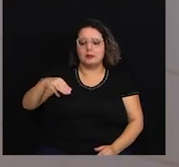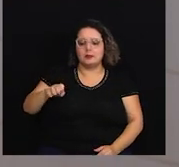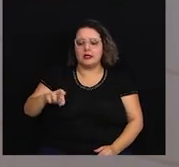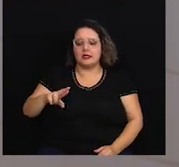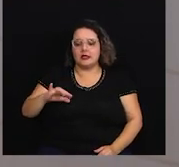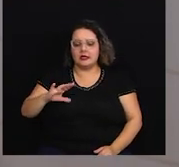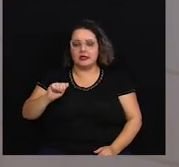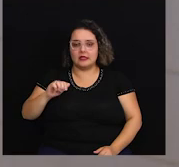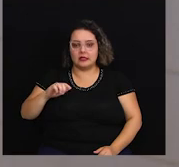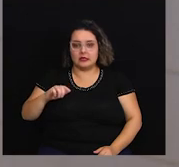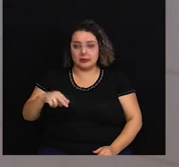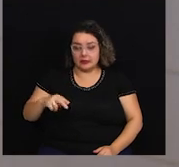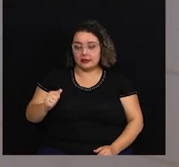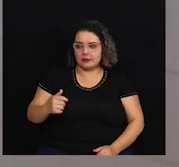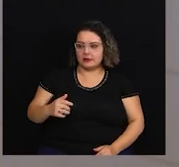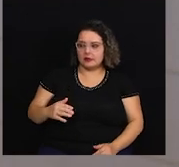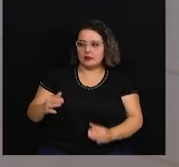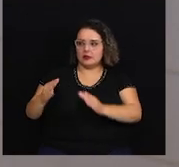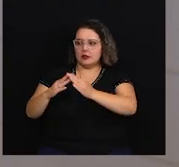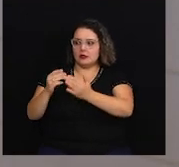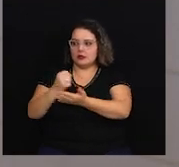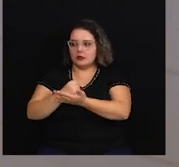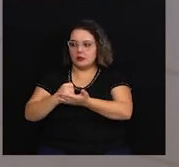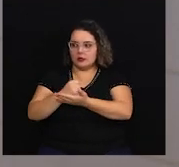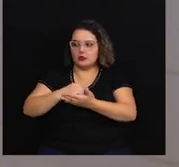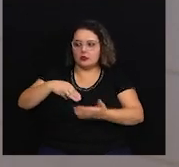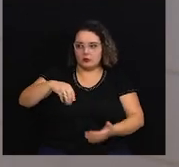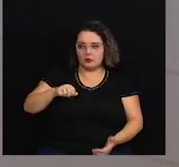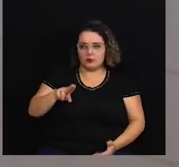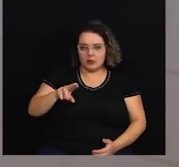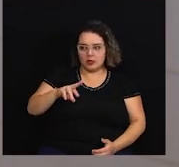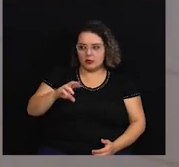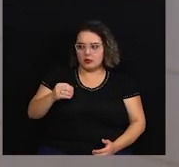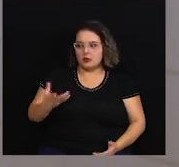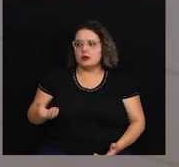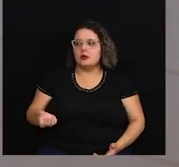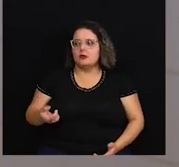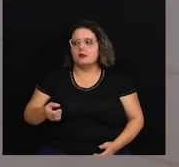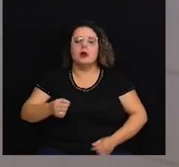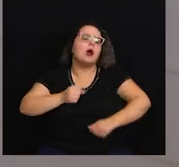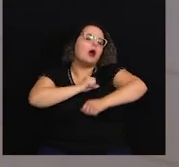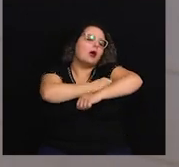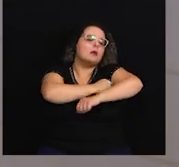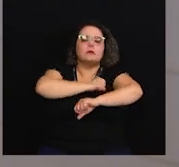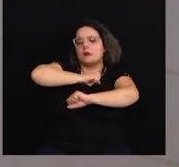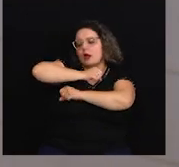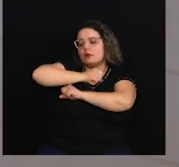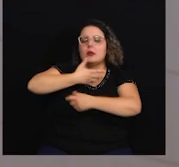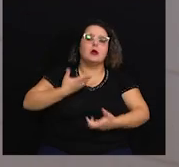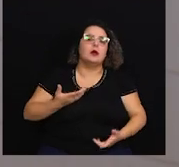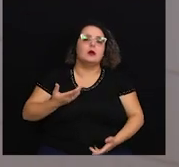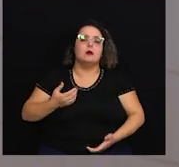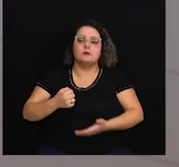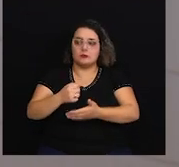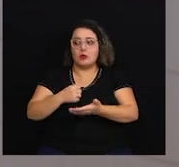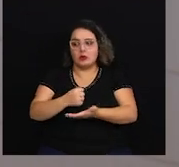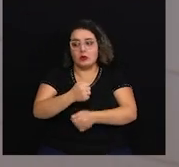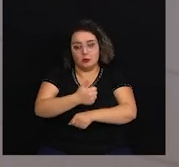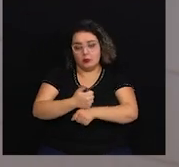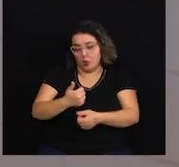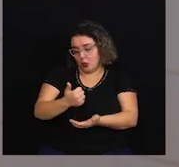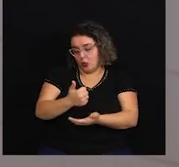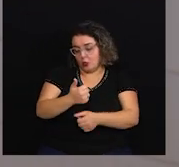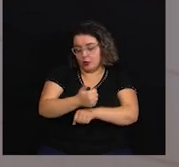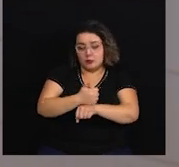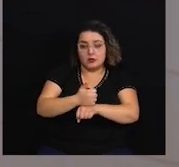aí passei na farmácia ele era farmácia do mal não é porque eu falei vou comprar desodorante tudo e o farmacêutico Paulinho já morreu até ele